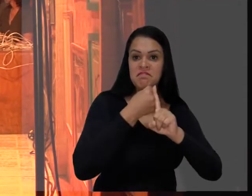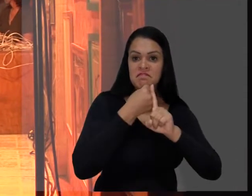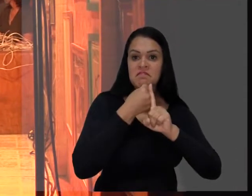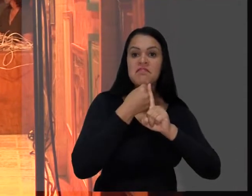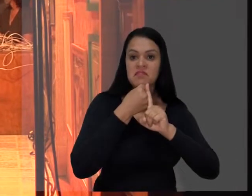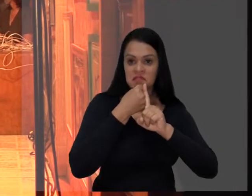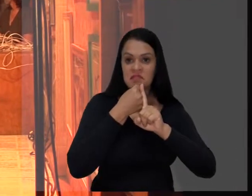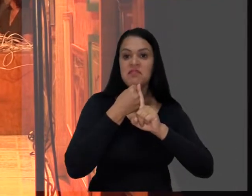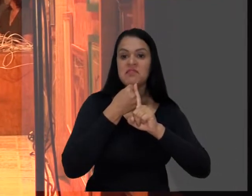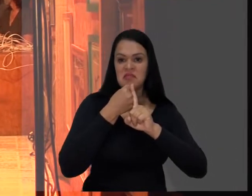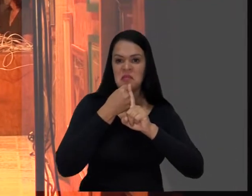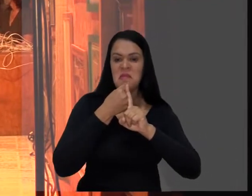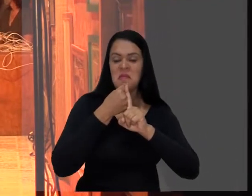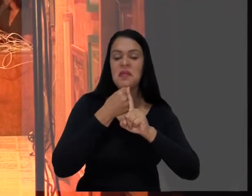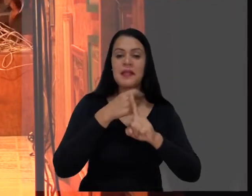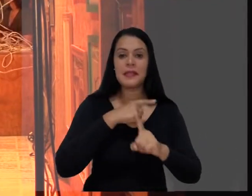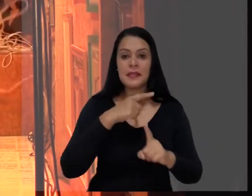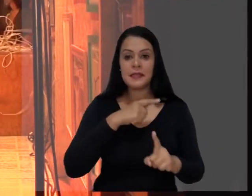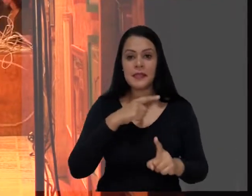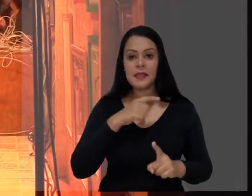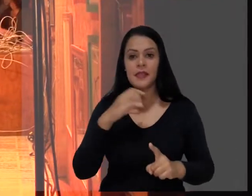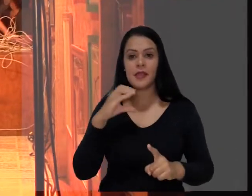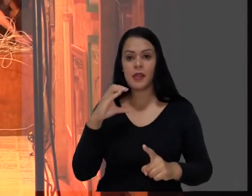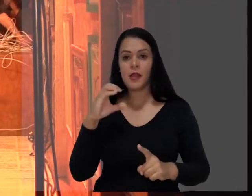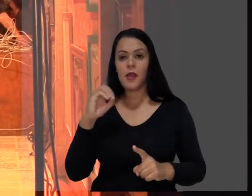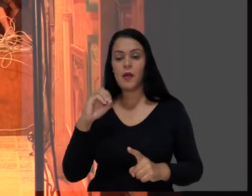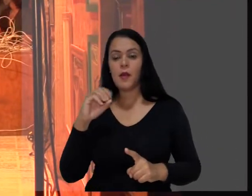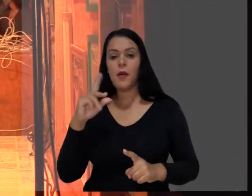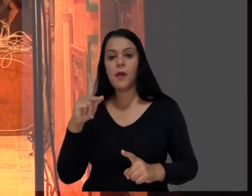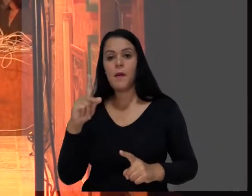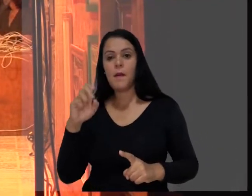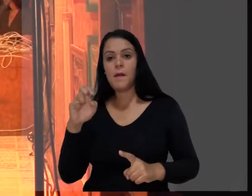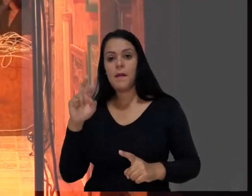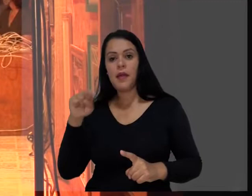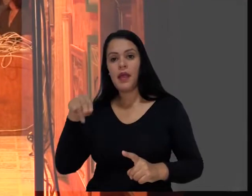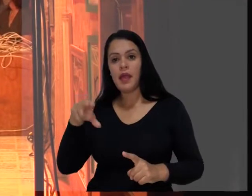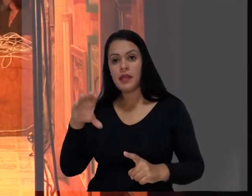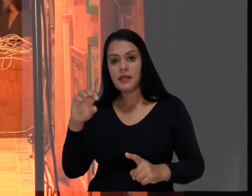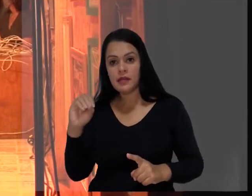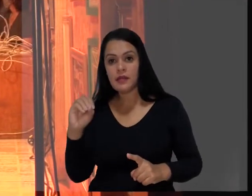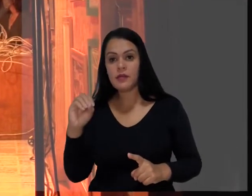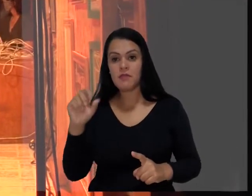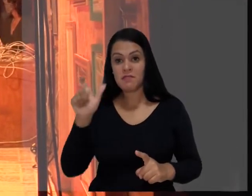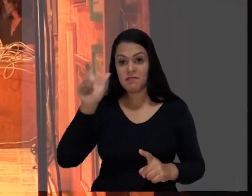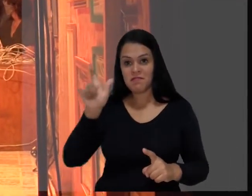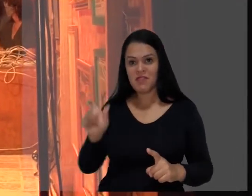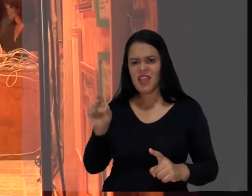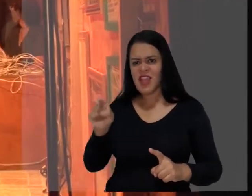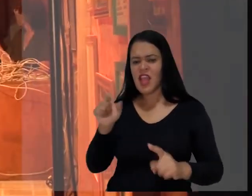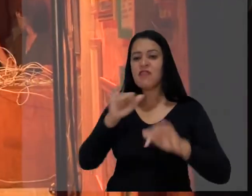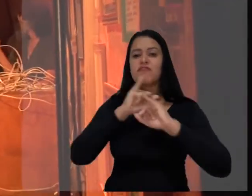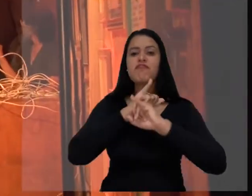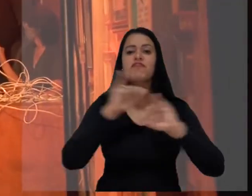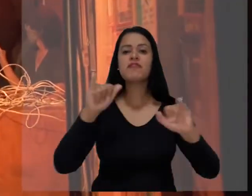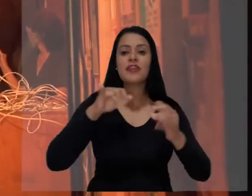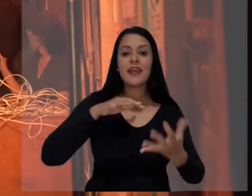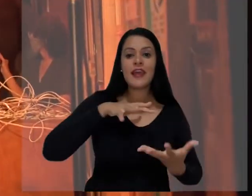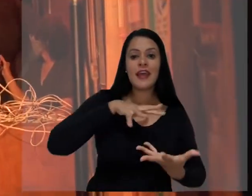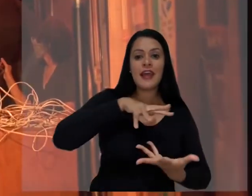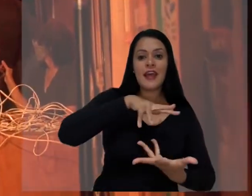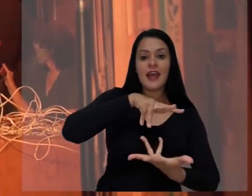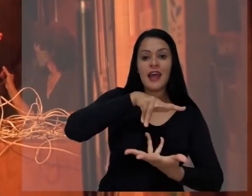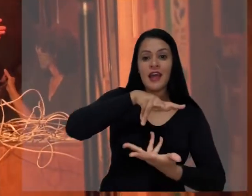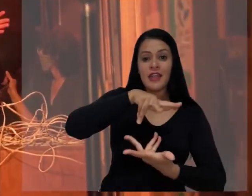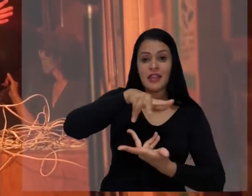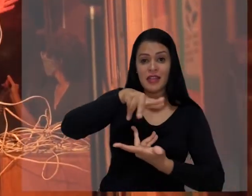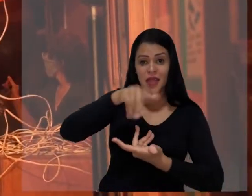grande ferida narcísica veio com Copérnico. Sim, no século XV. Copérnico veio nos dizer que a Terra